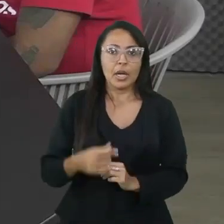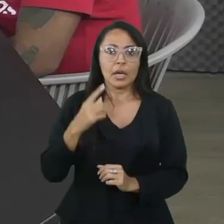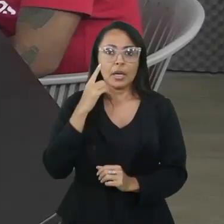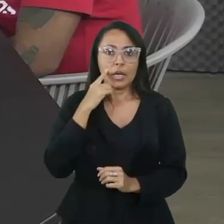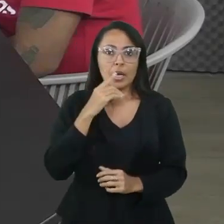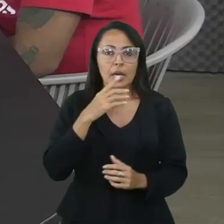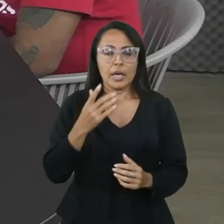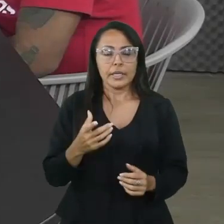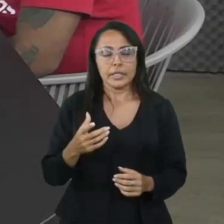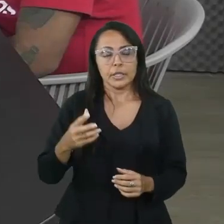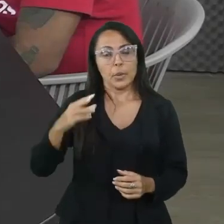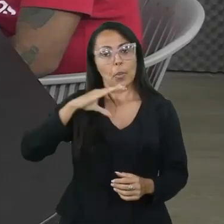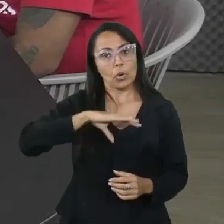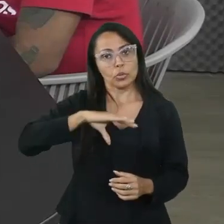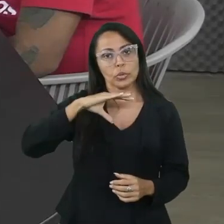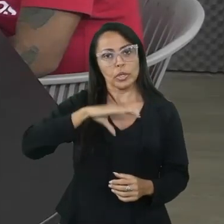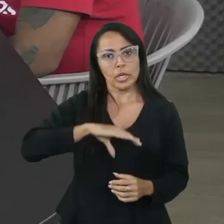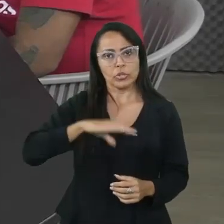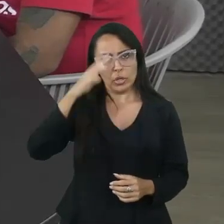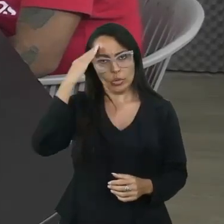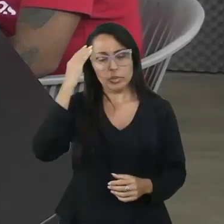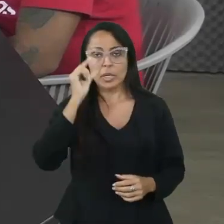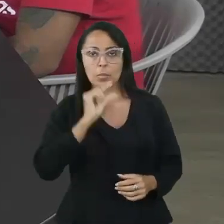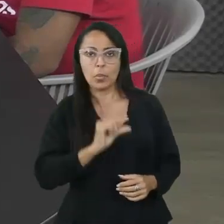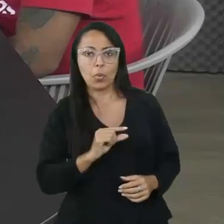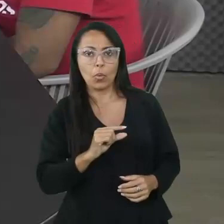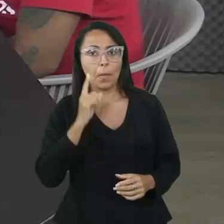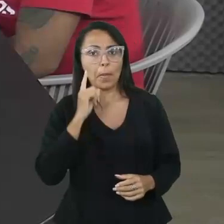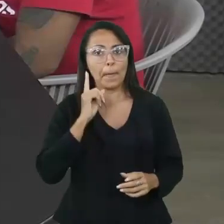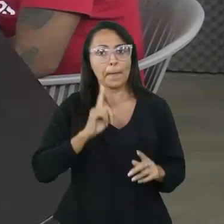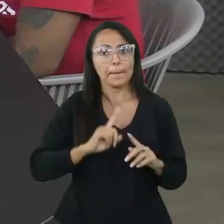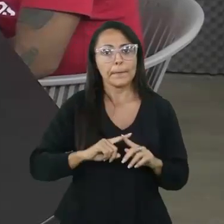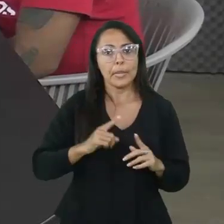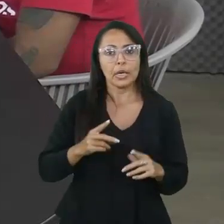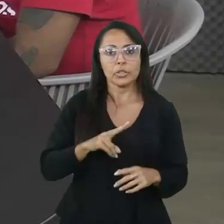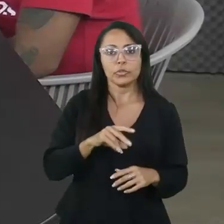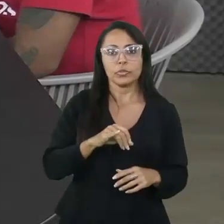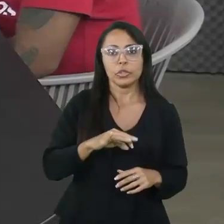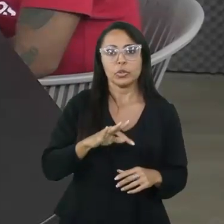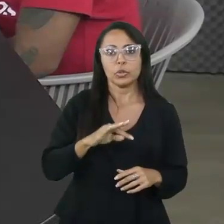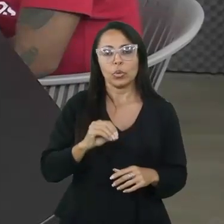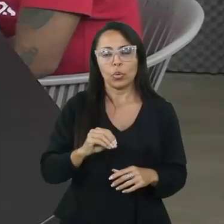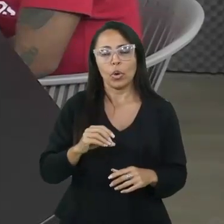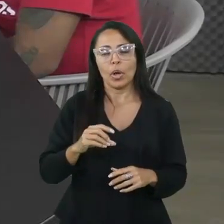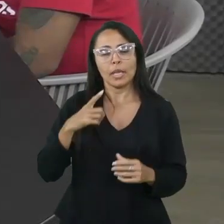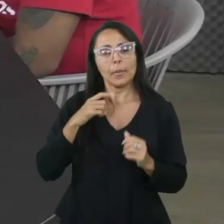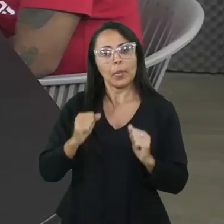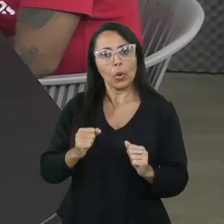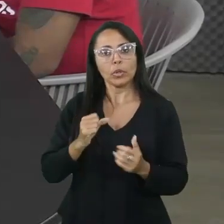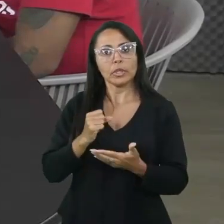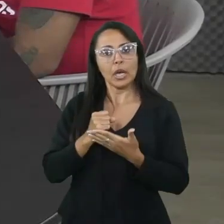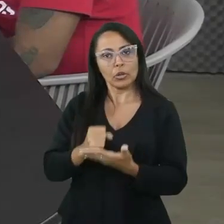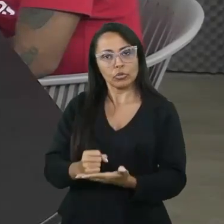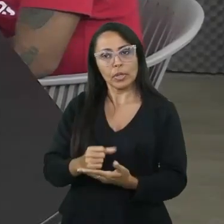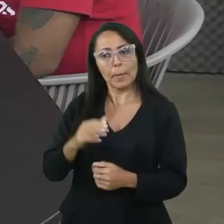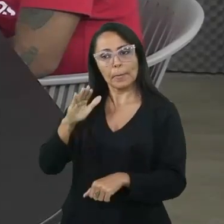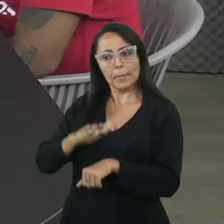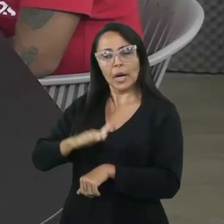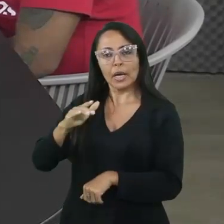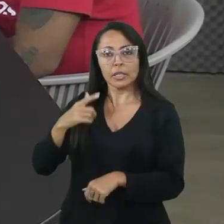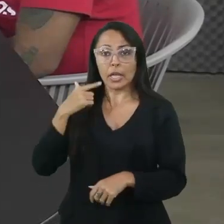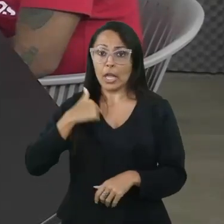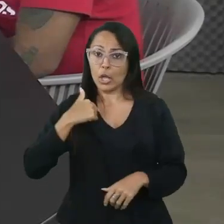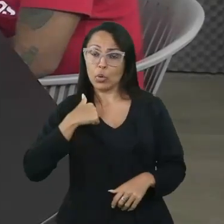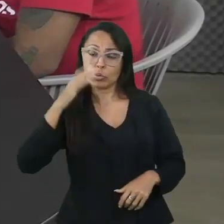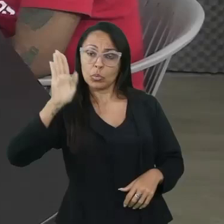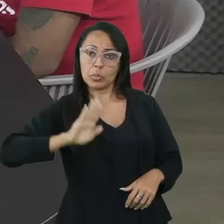língua portuguesa, eu sei um pouquinho, mas eu sei o meu básico, né? O professor Vitor, na língua portuguesa, provavelmente pode ajudar muito mais do que eu. Agora, como eu sou biólogo, né, eu tento